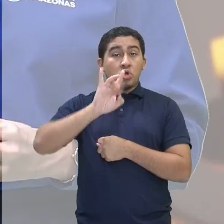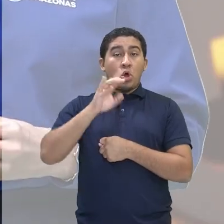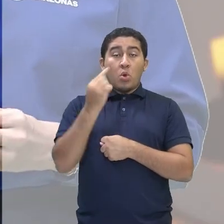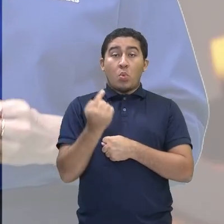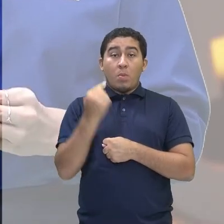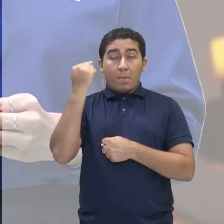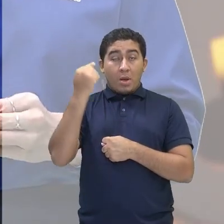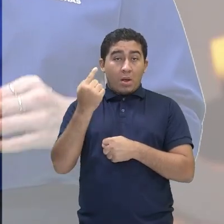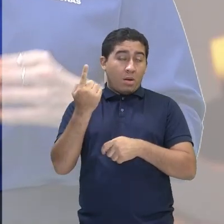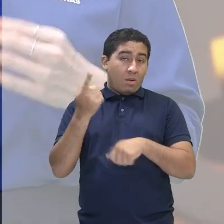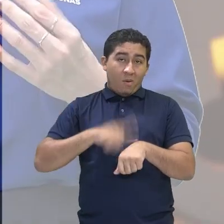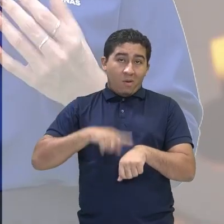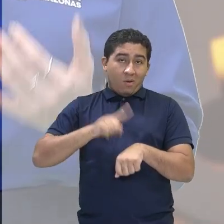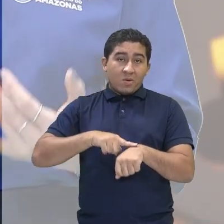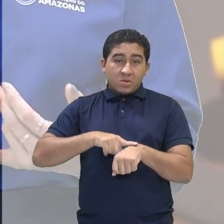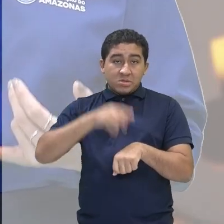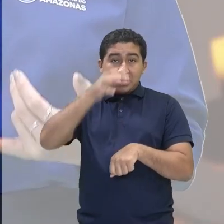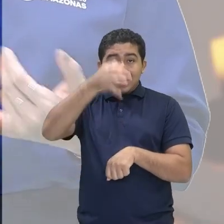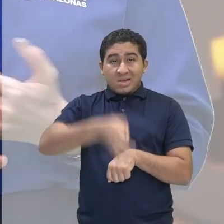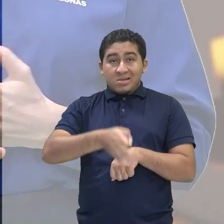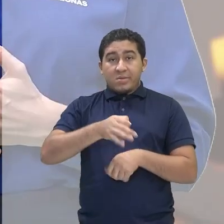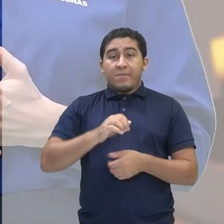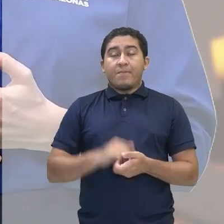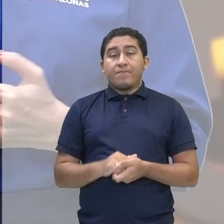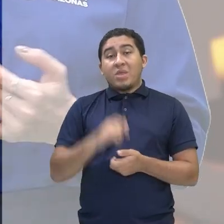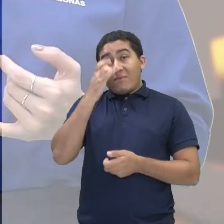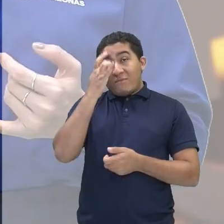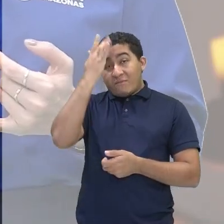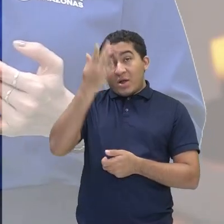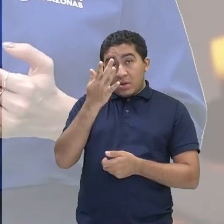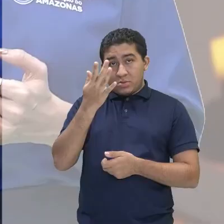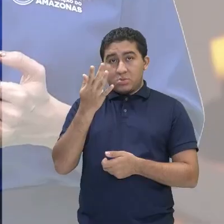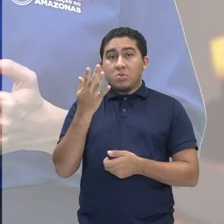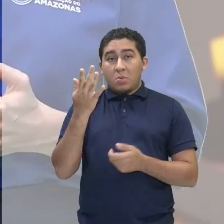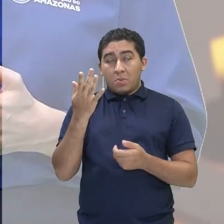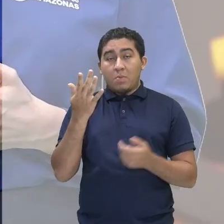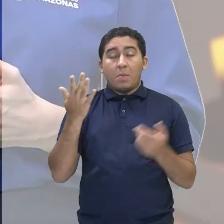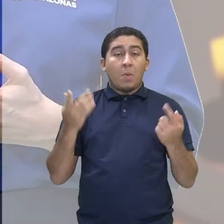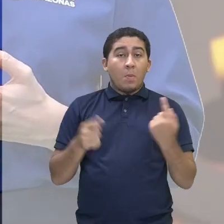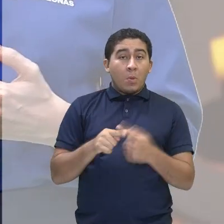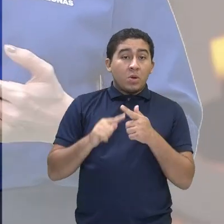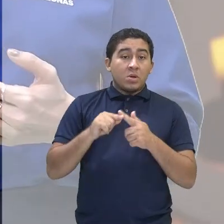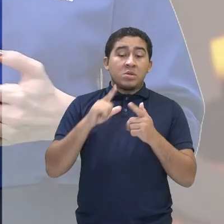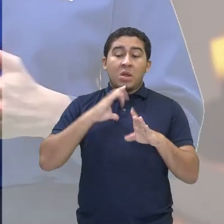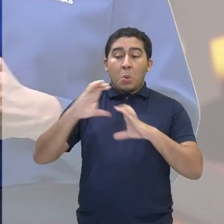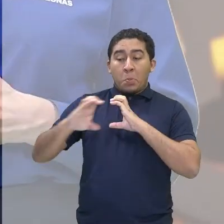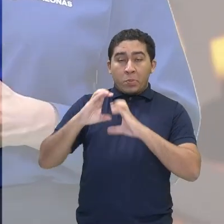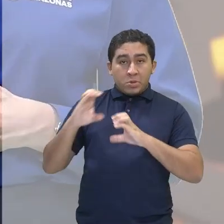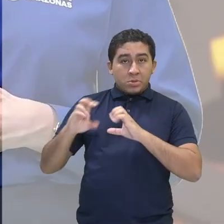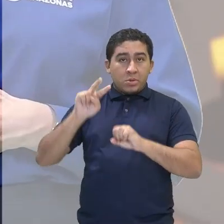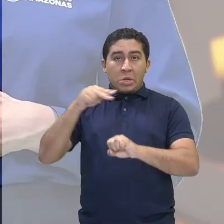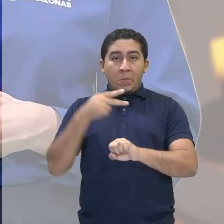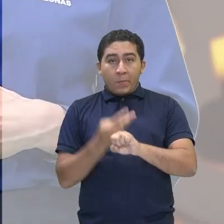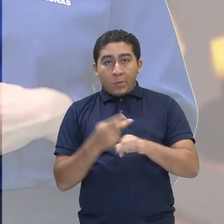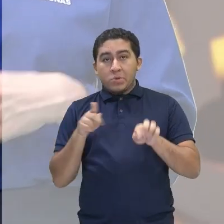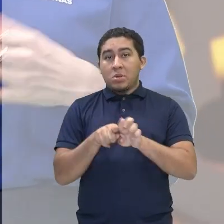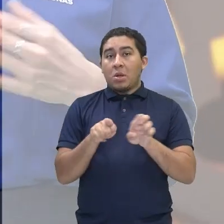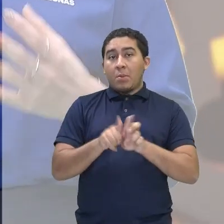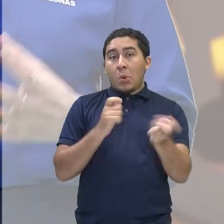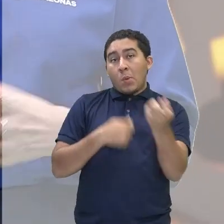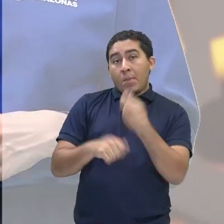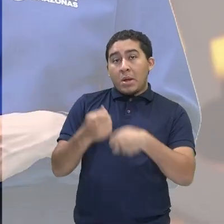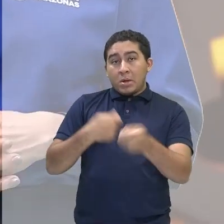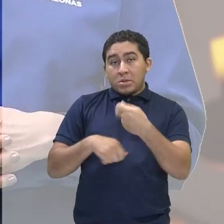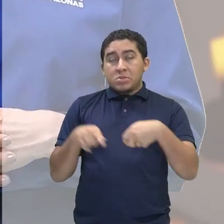único horário. E isso vai facilitar, como a gente viu lá no início, a comunicação, né, a questão comercial aí